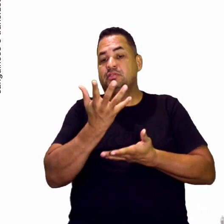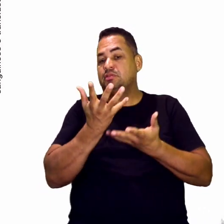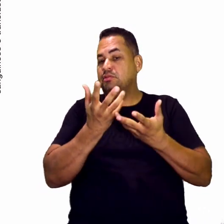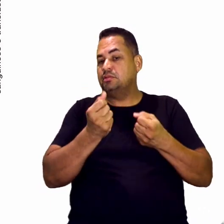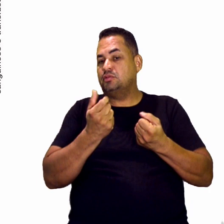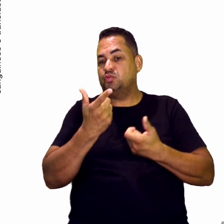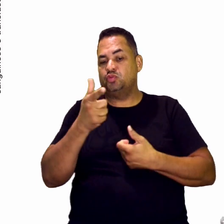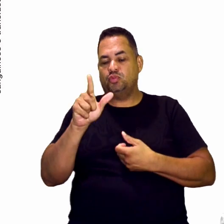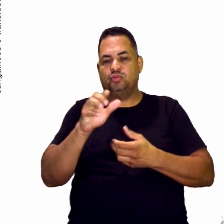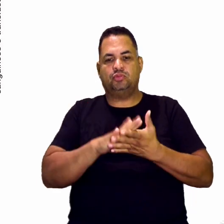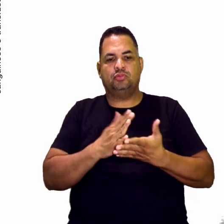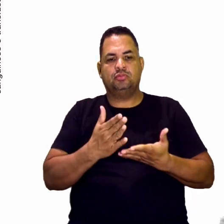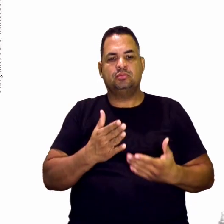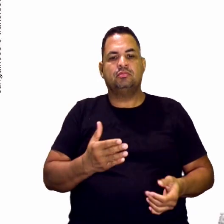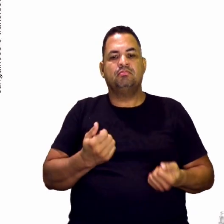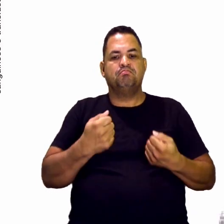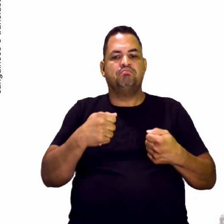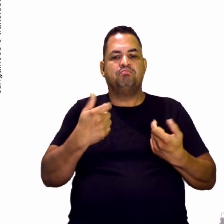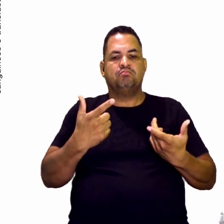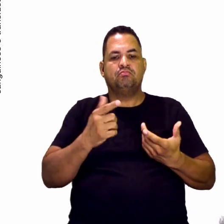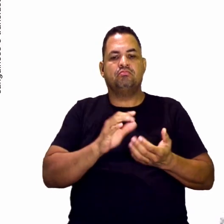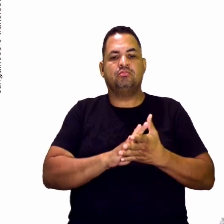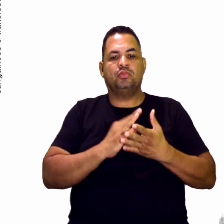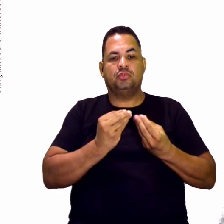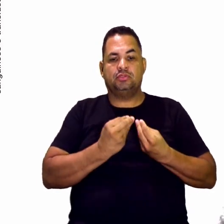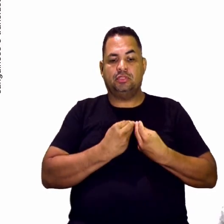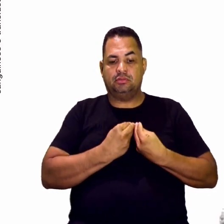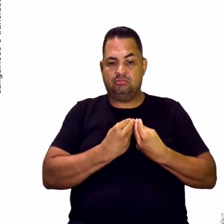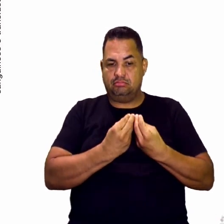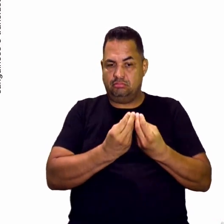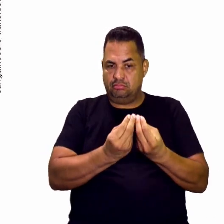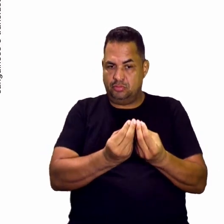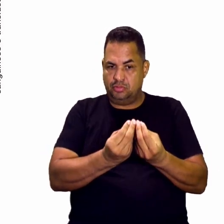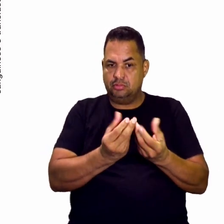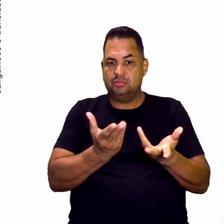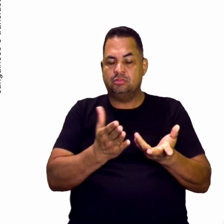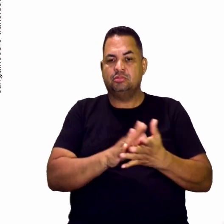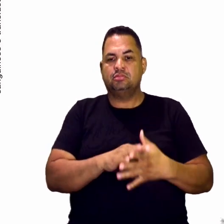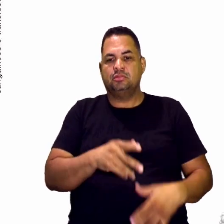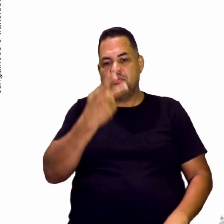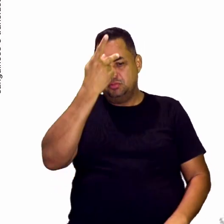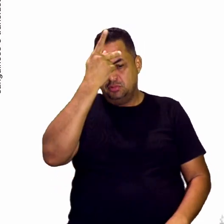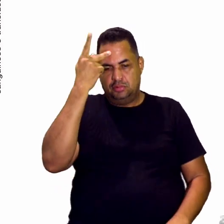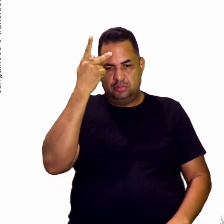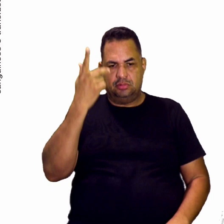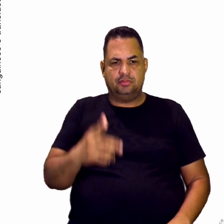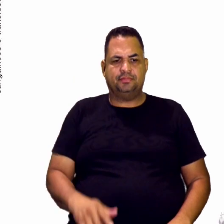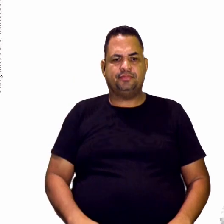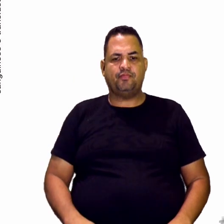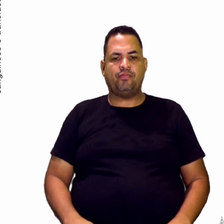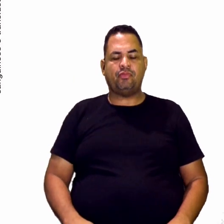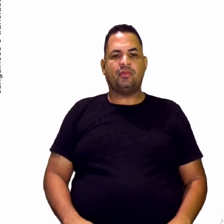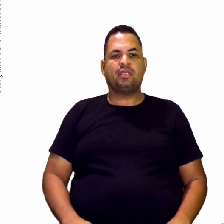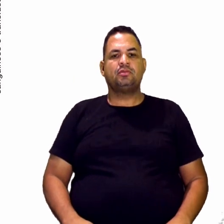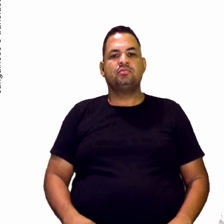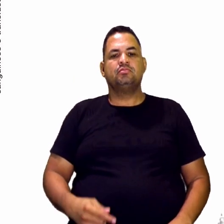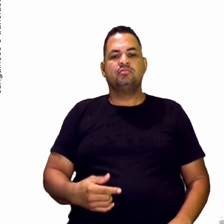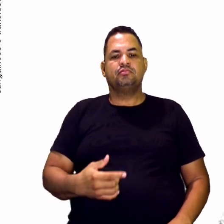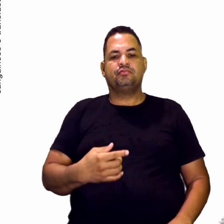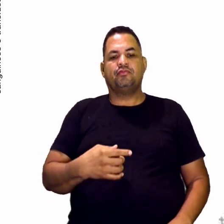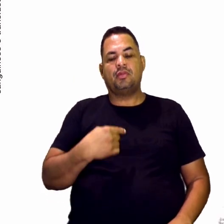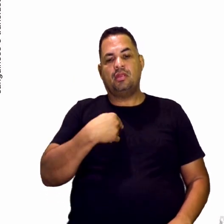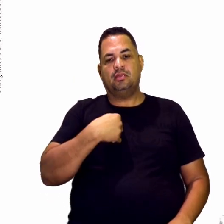outros, mas ele pode ser doado para os outros, entendeu? Eu,